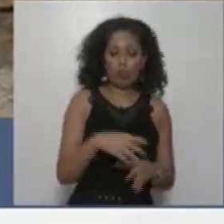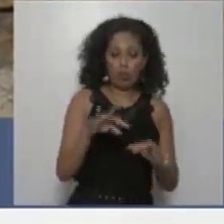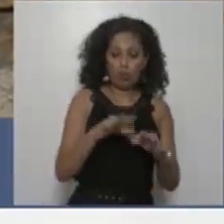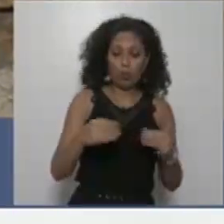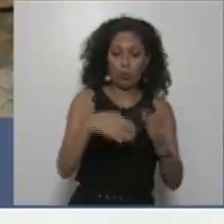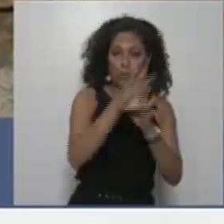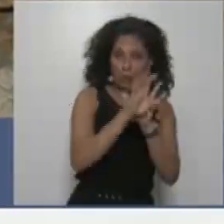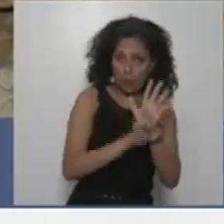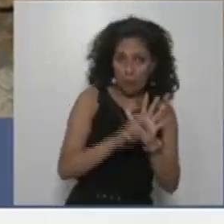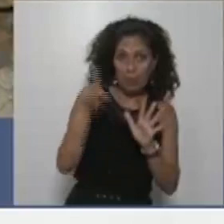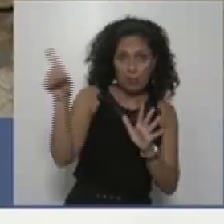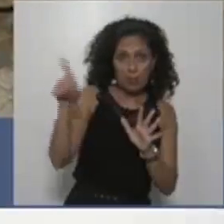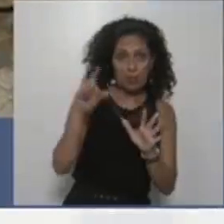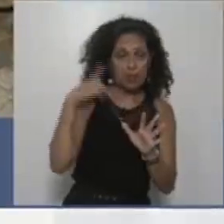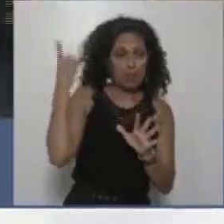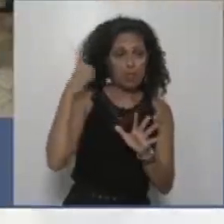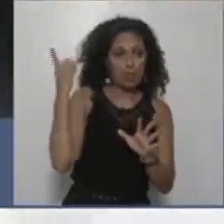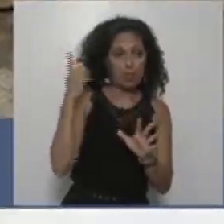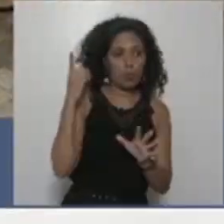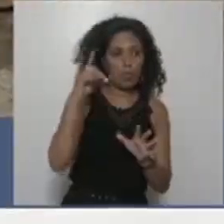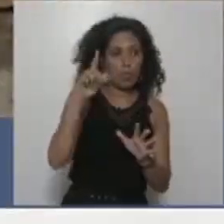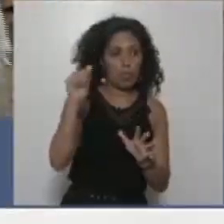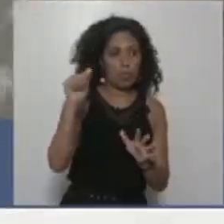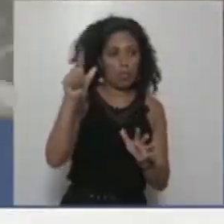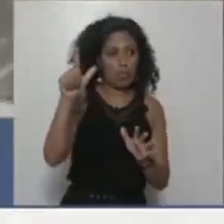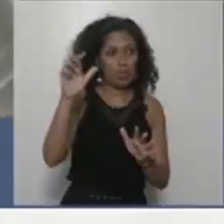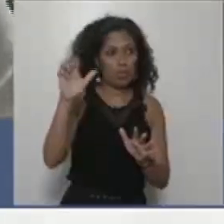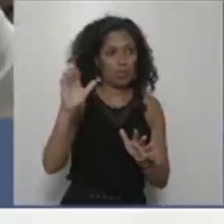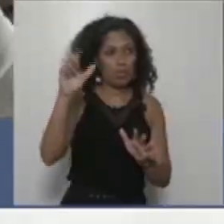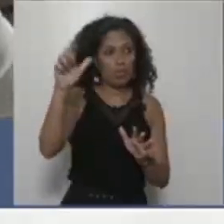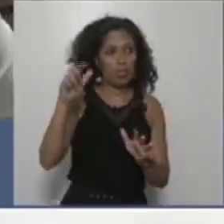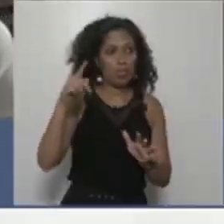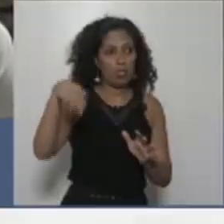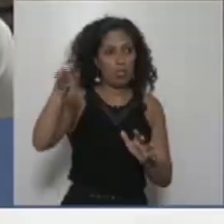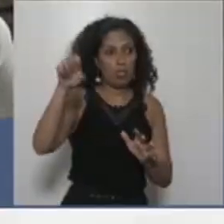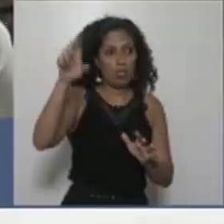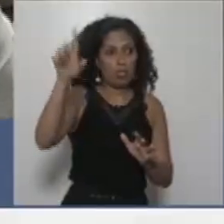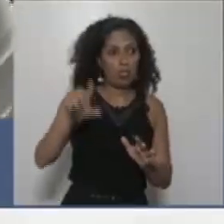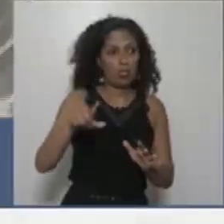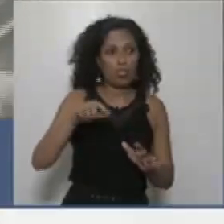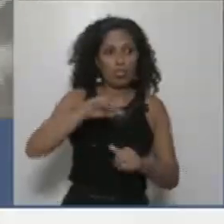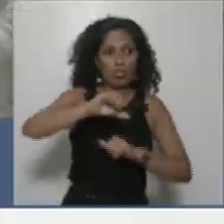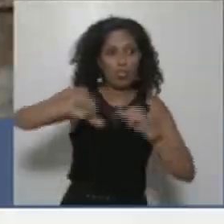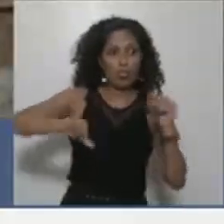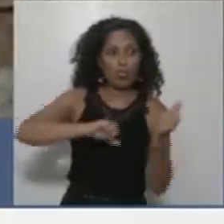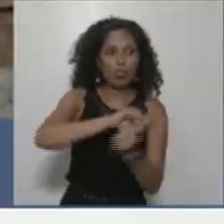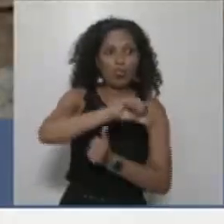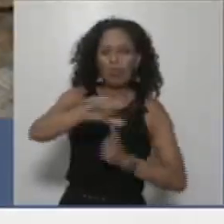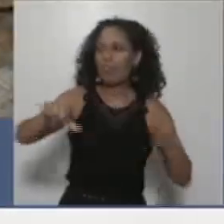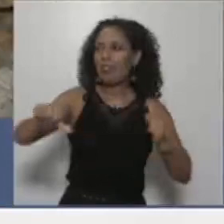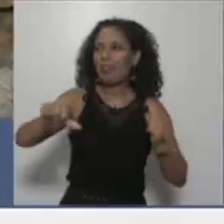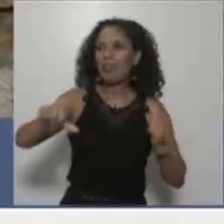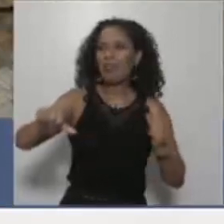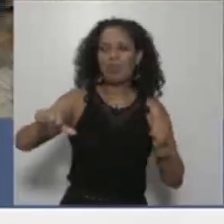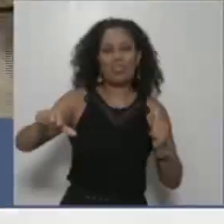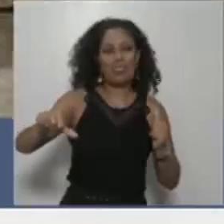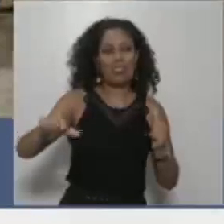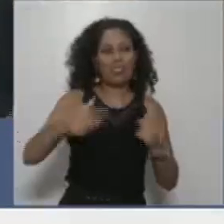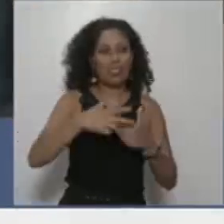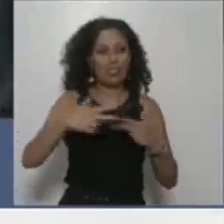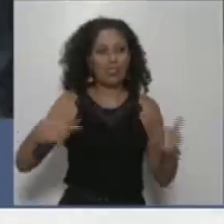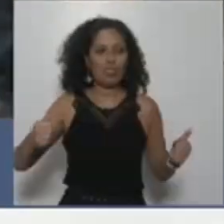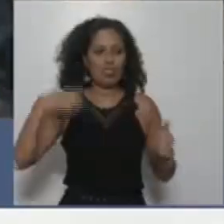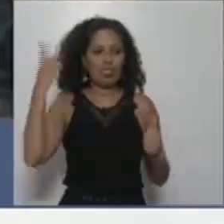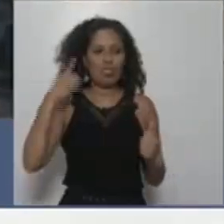feitas pelo Alexandre Freitas desconfiguram completamente o que a enfermeira Rejane falou.